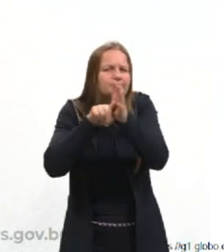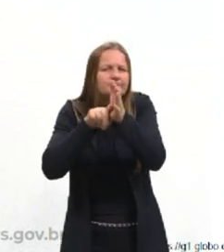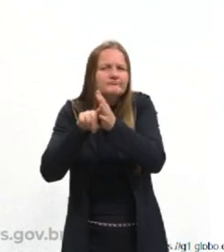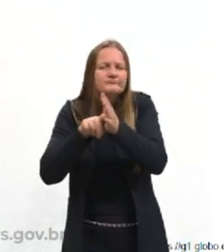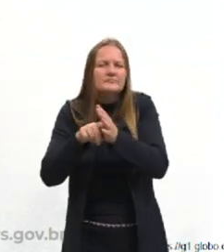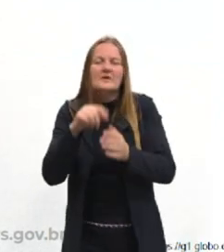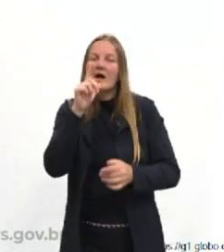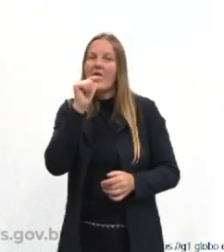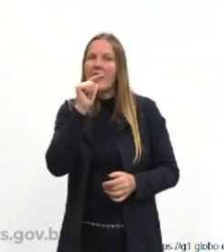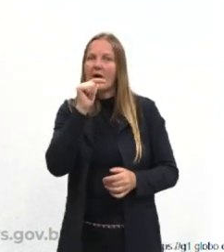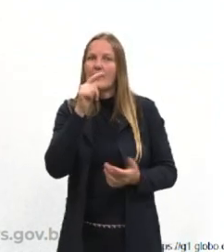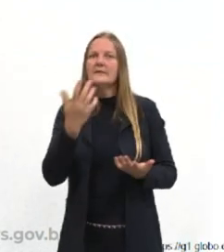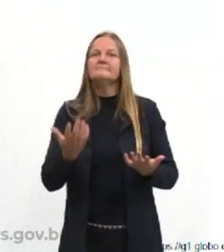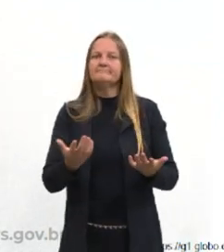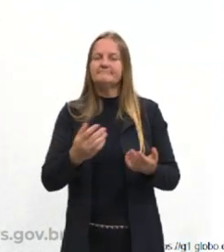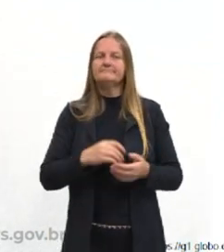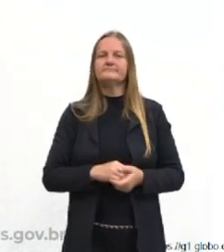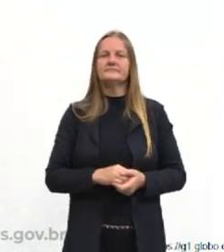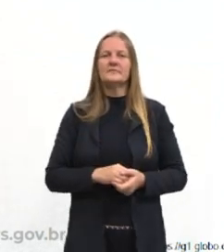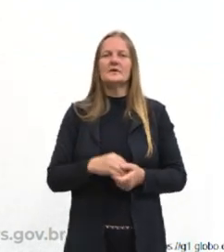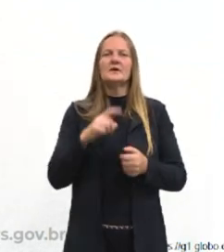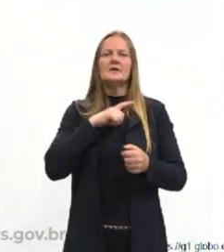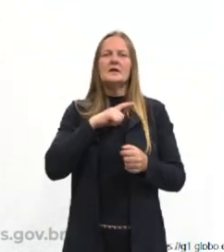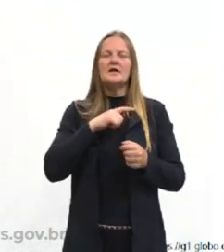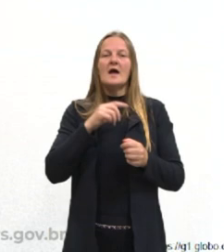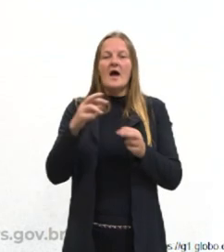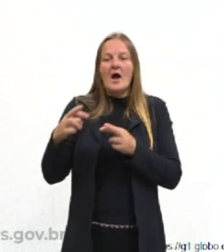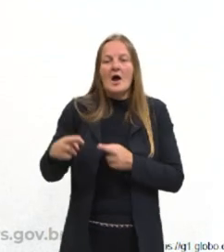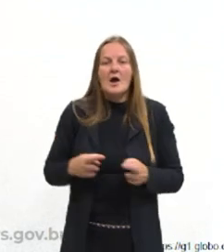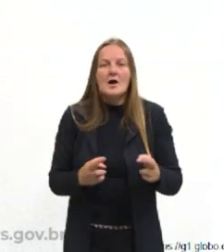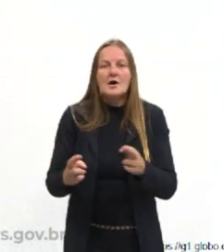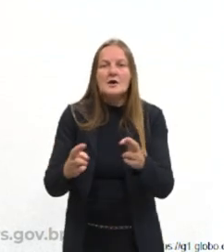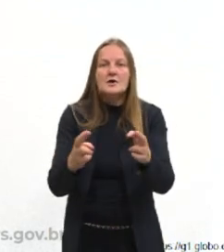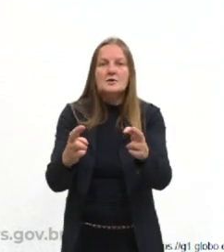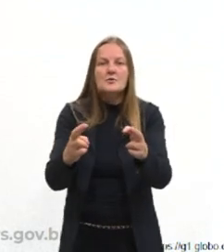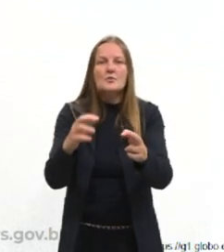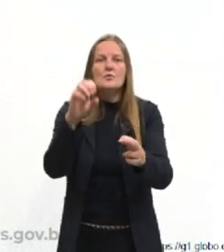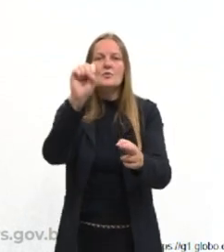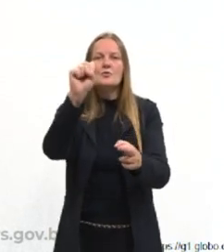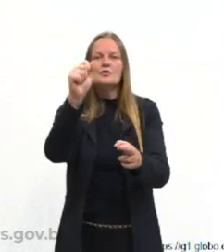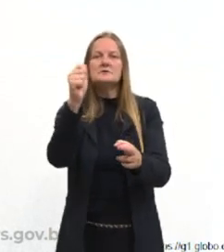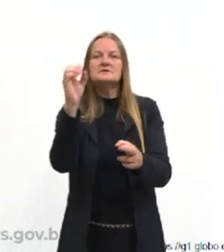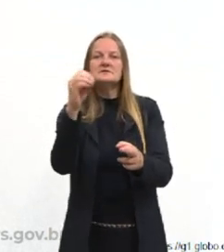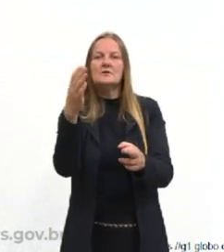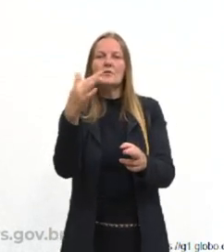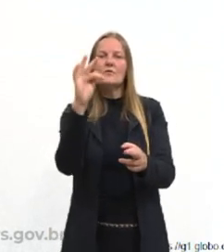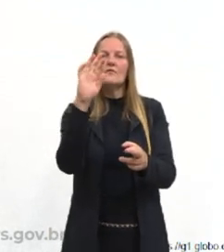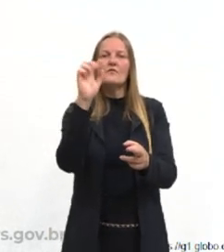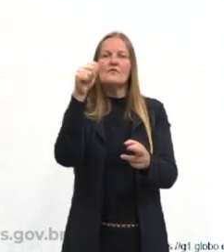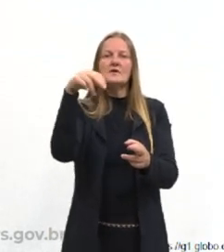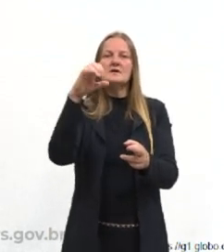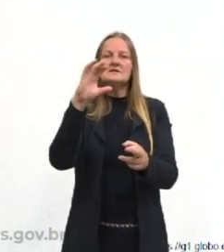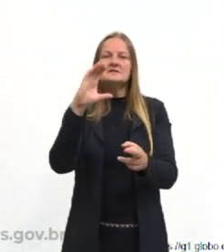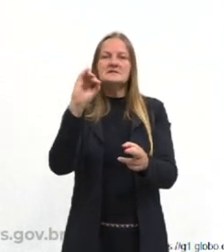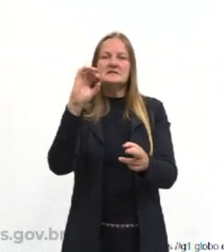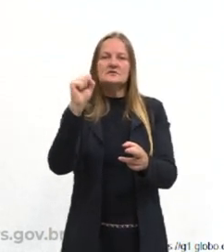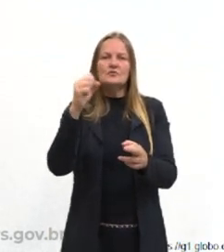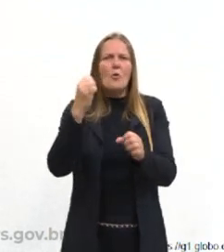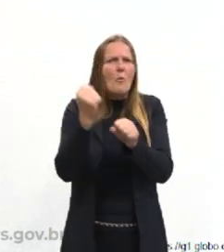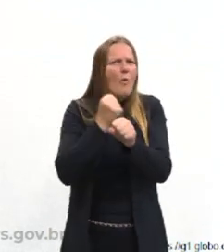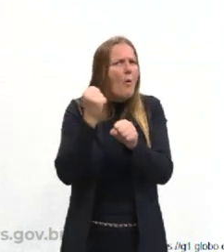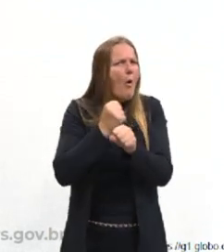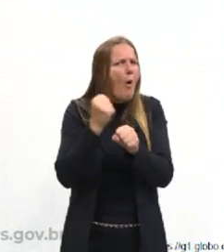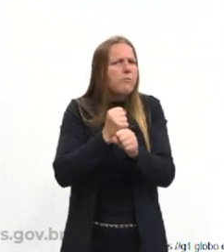essa questão da água nós temos a transposição do Rio São Francisco tá água usada tem uma obra faraônica na